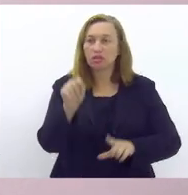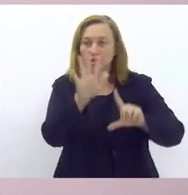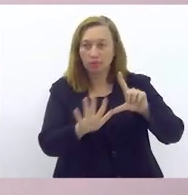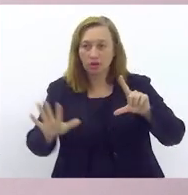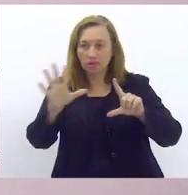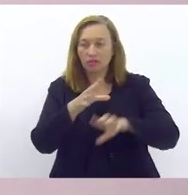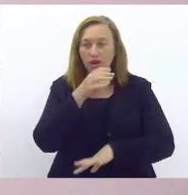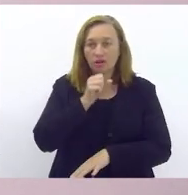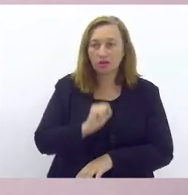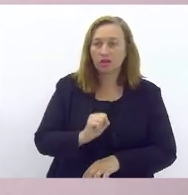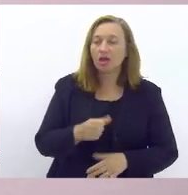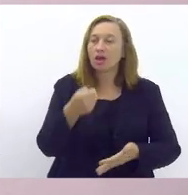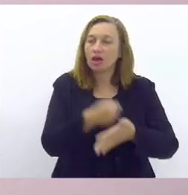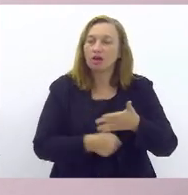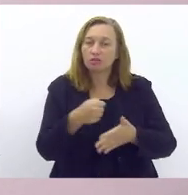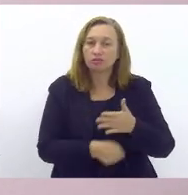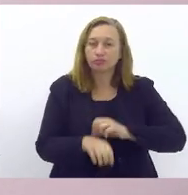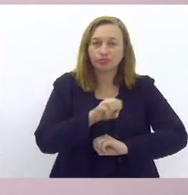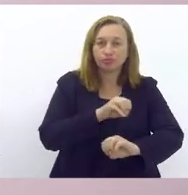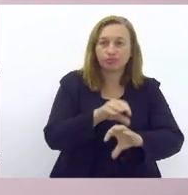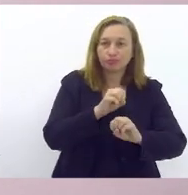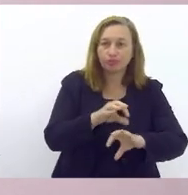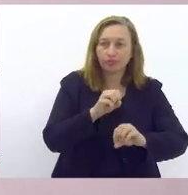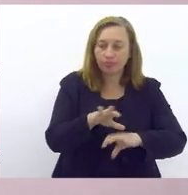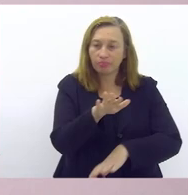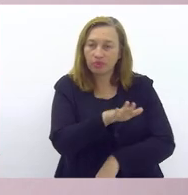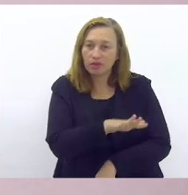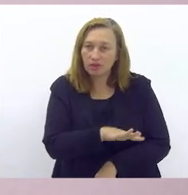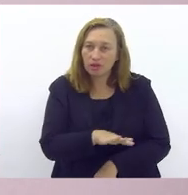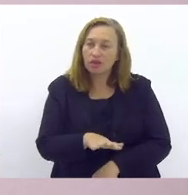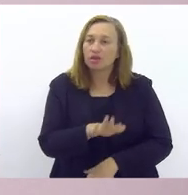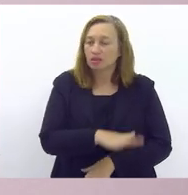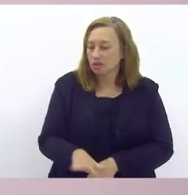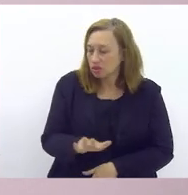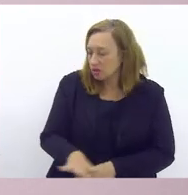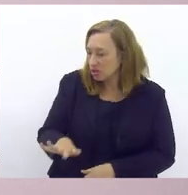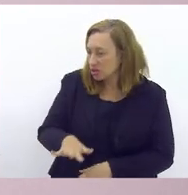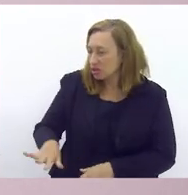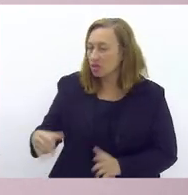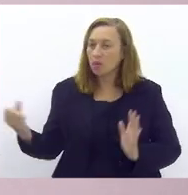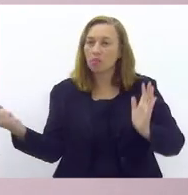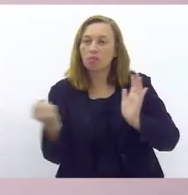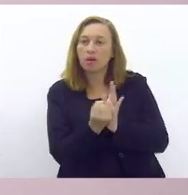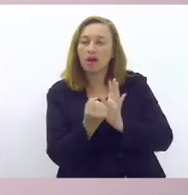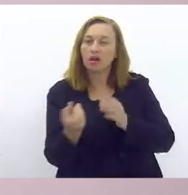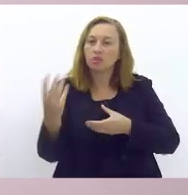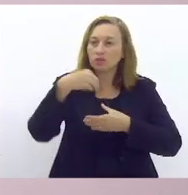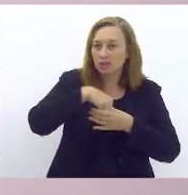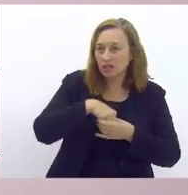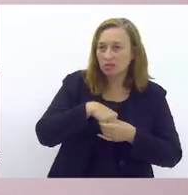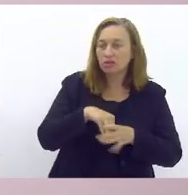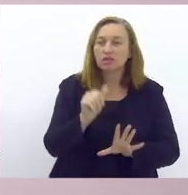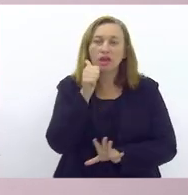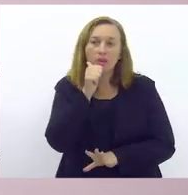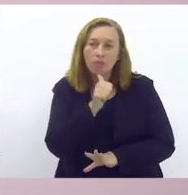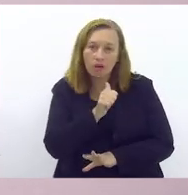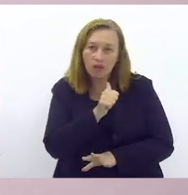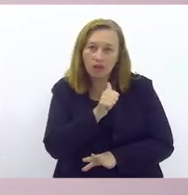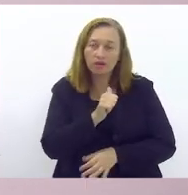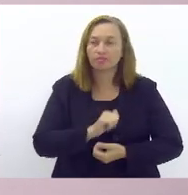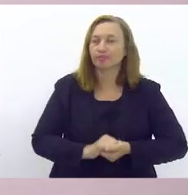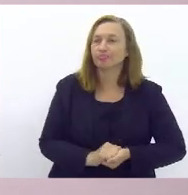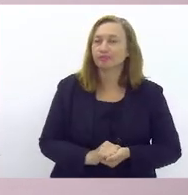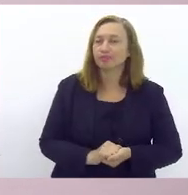Freire. A luta da educação infantil, né, como eu já falei, teve um marco dentro da inserção da mulher na classe,